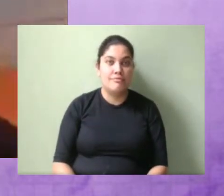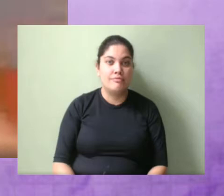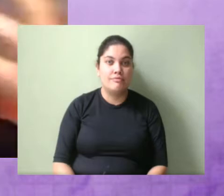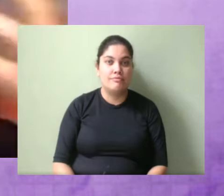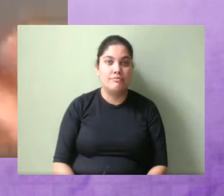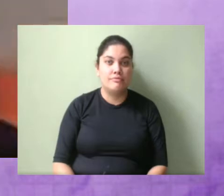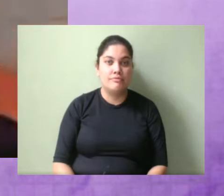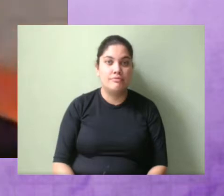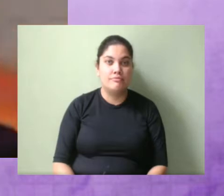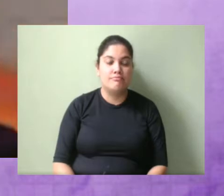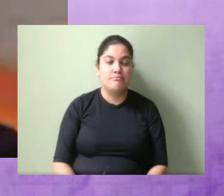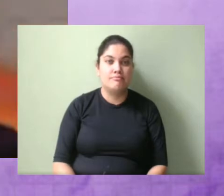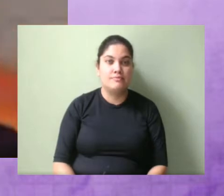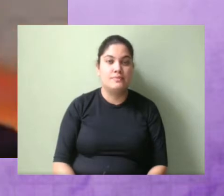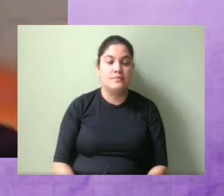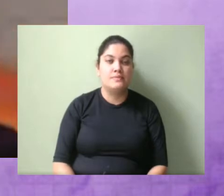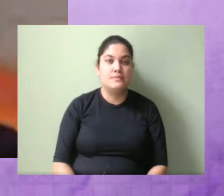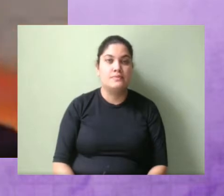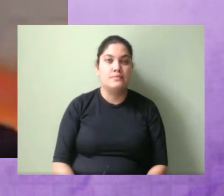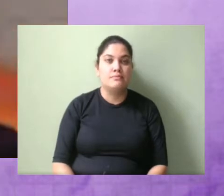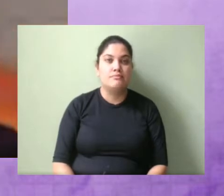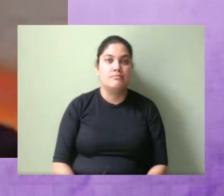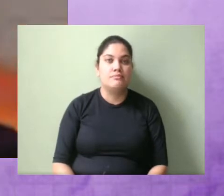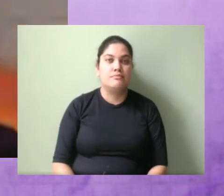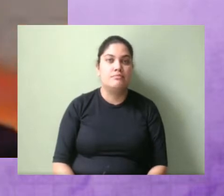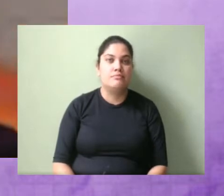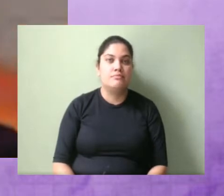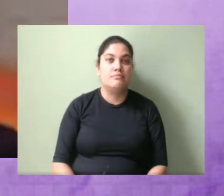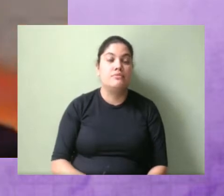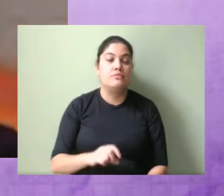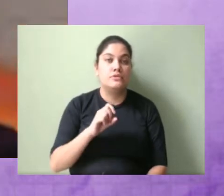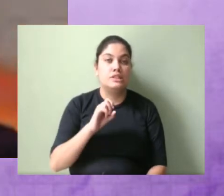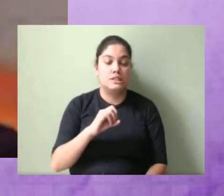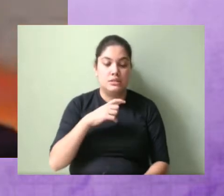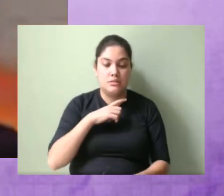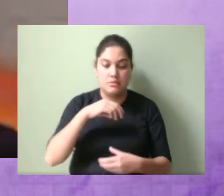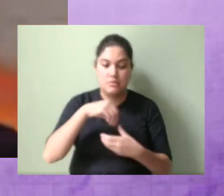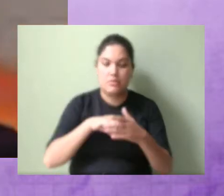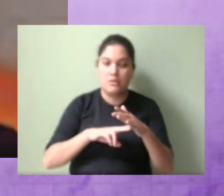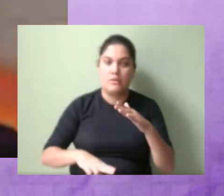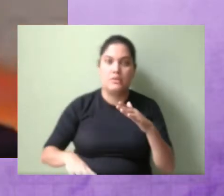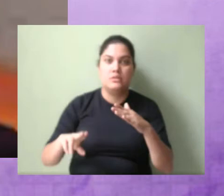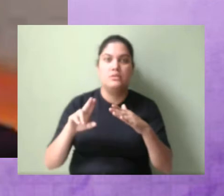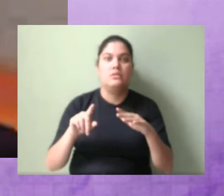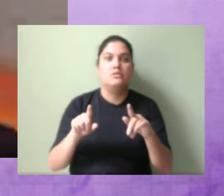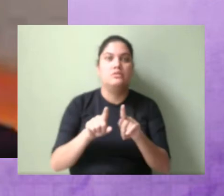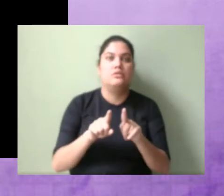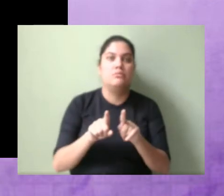sem chamar, porque essa era a mensagem importante, sabe? Esse é o momento que a gente...